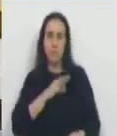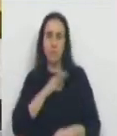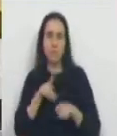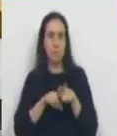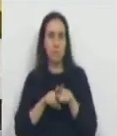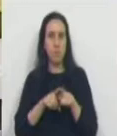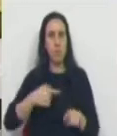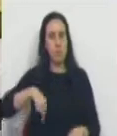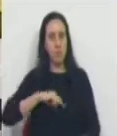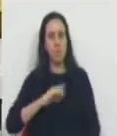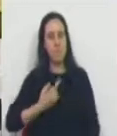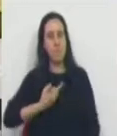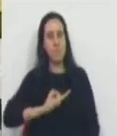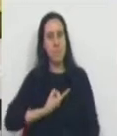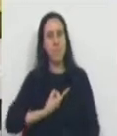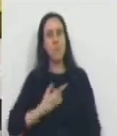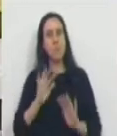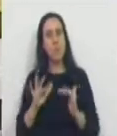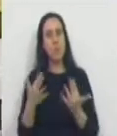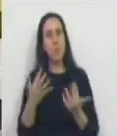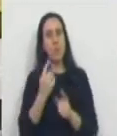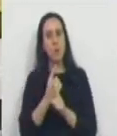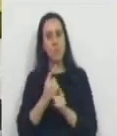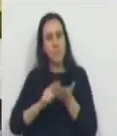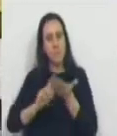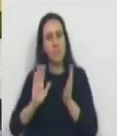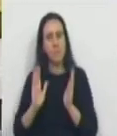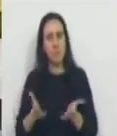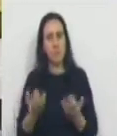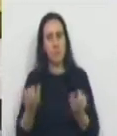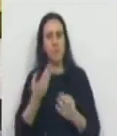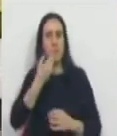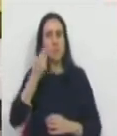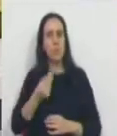deputados, nós temos a obrigação de tornar possível aquilo que é necessário e aquilo que é